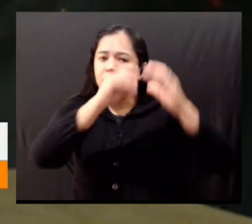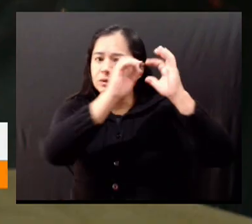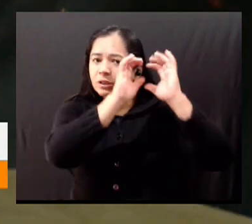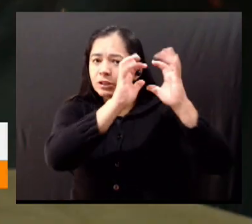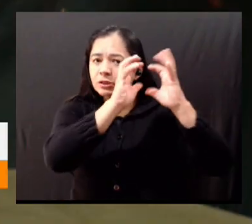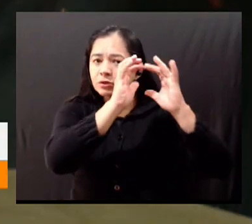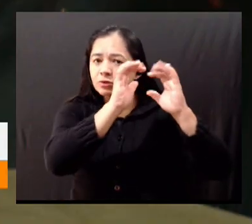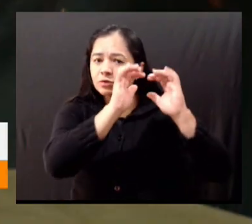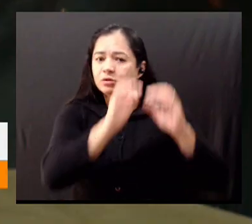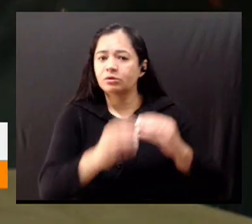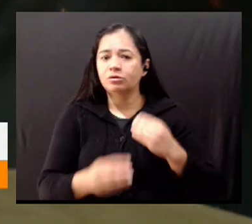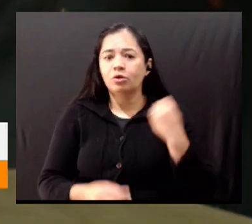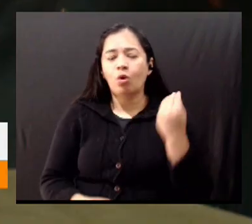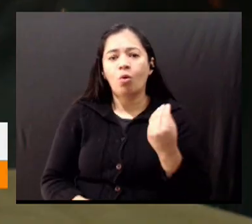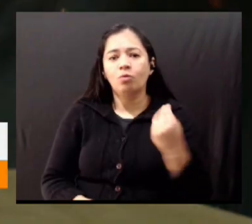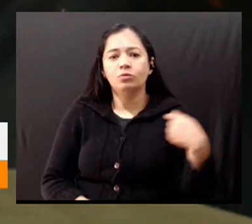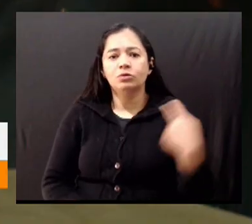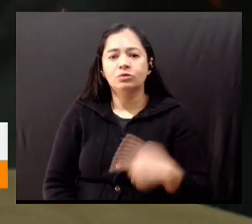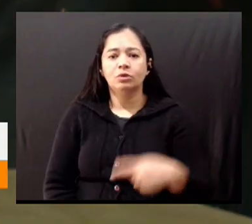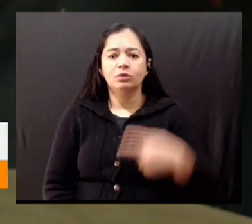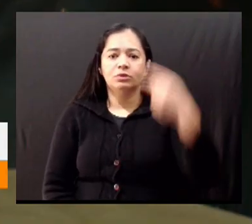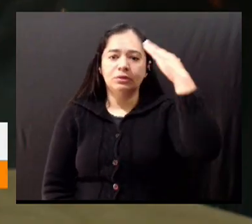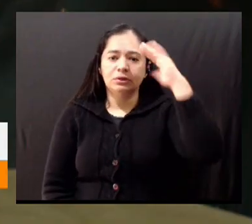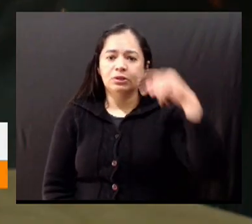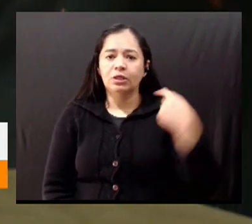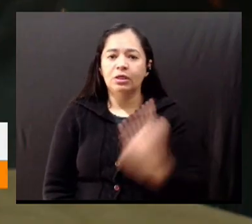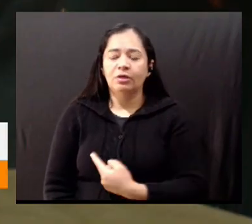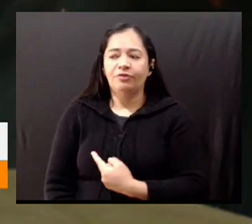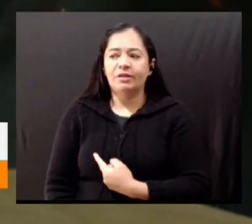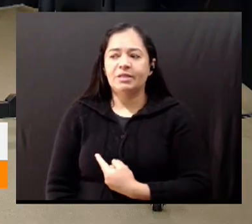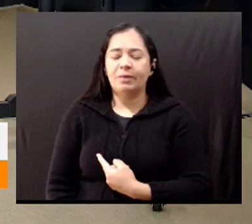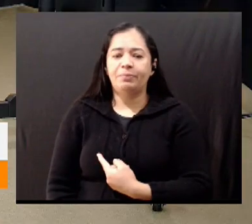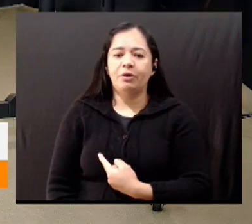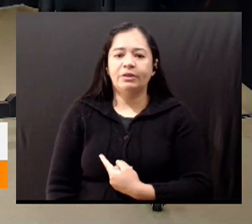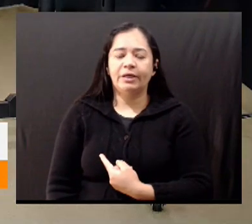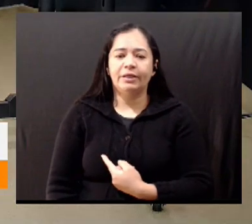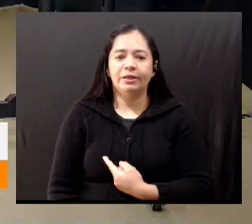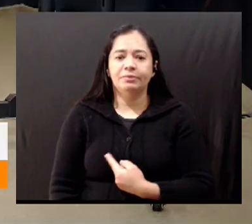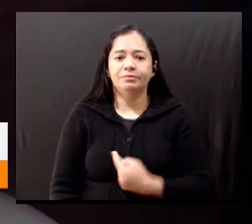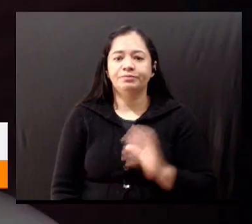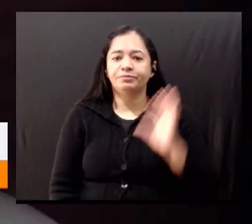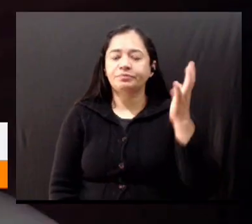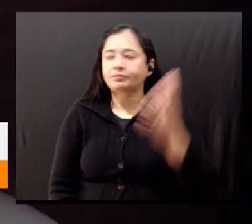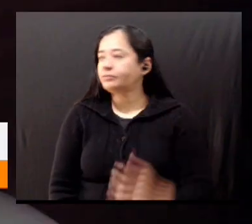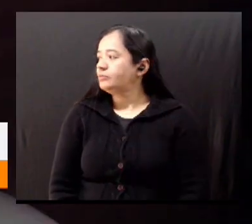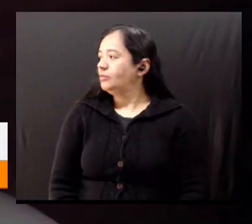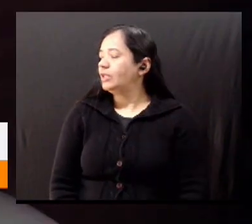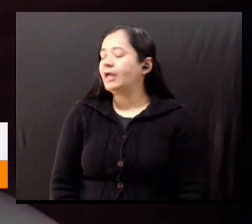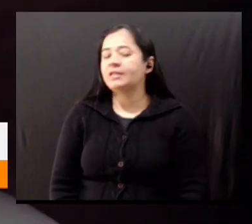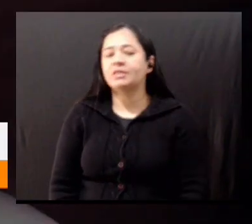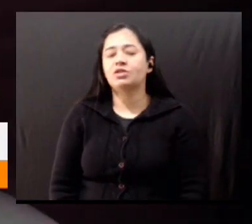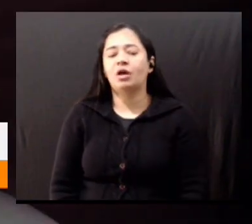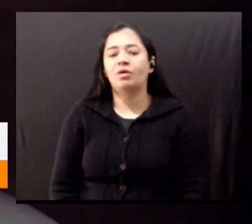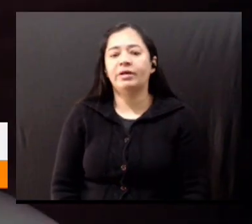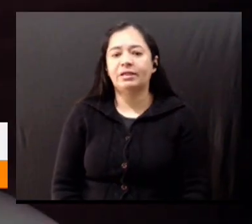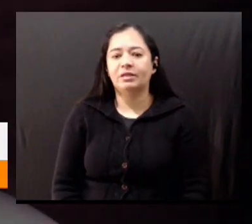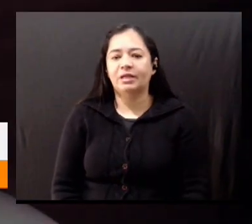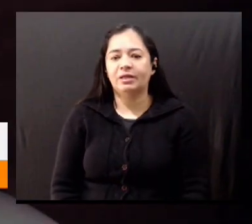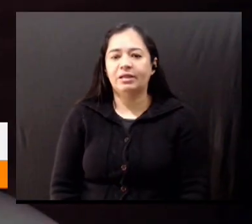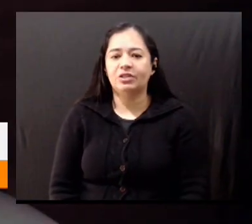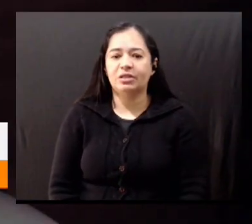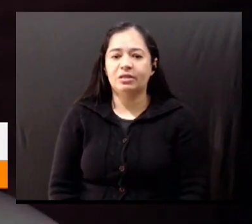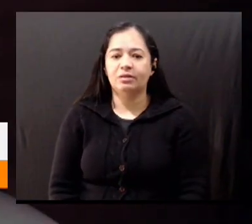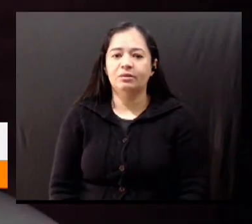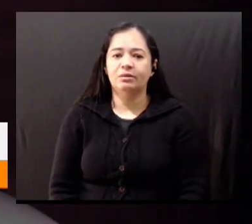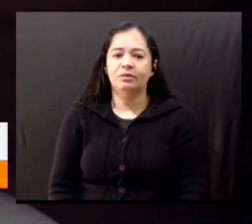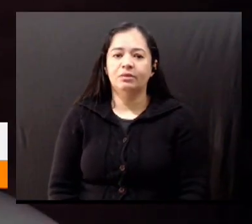nós estamos passando por essa situação? Quando você me convidou para vir aqui, Rúbia, eu fiquei